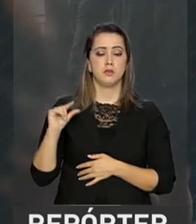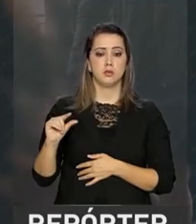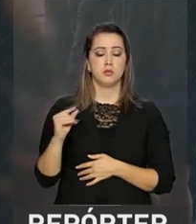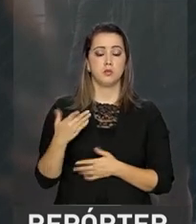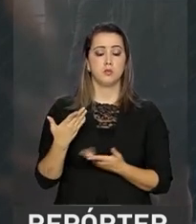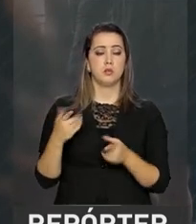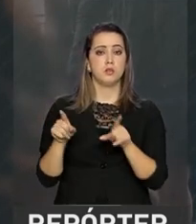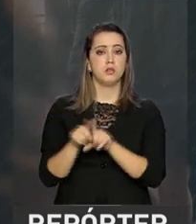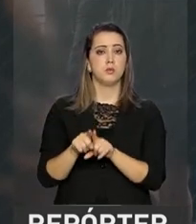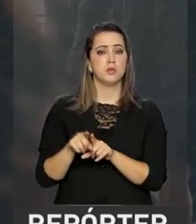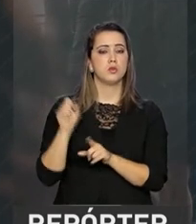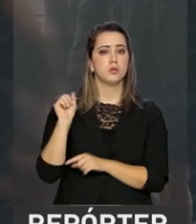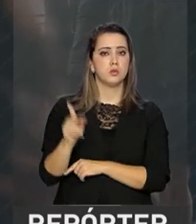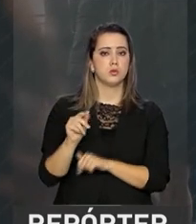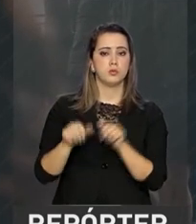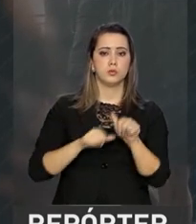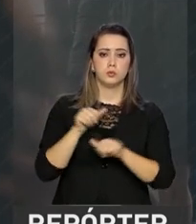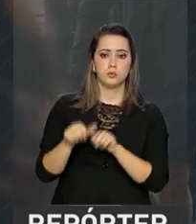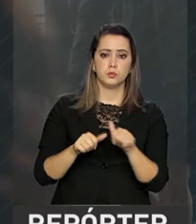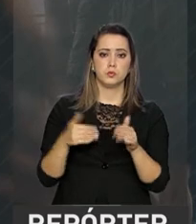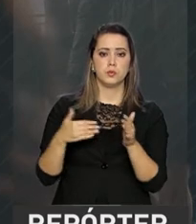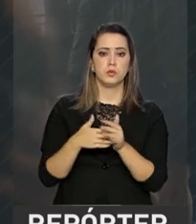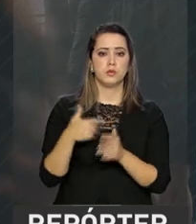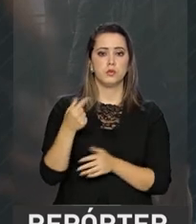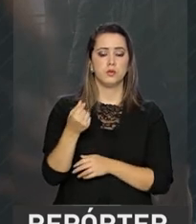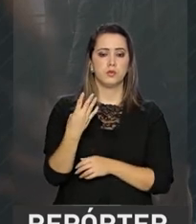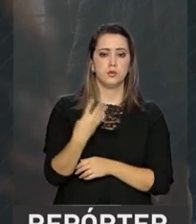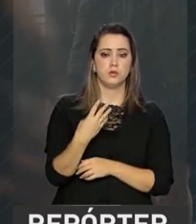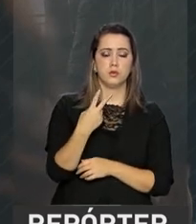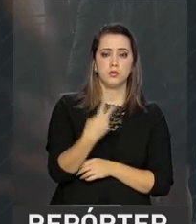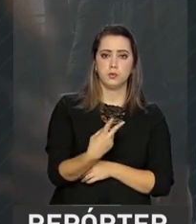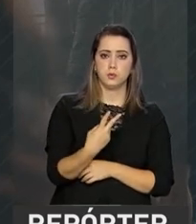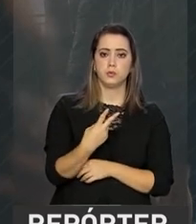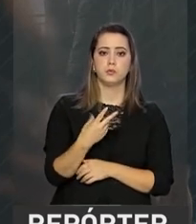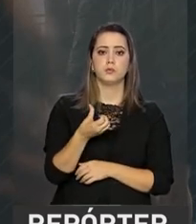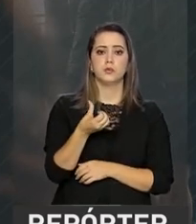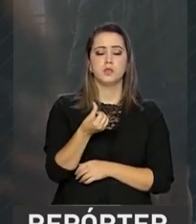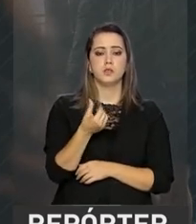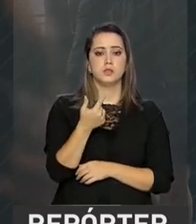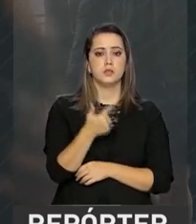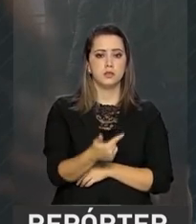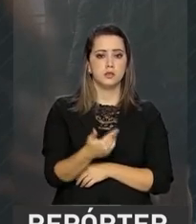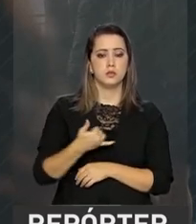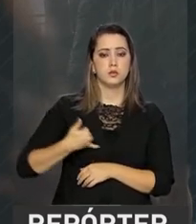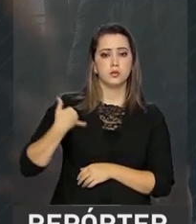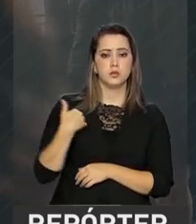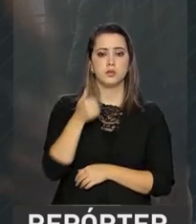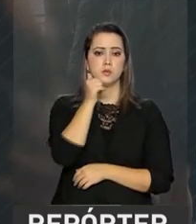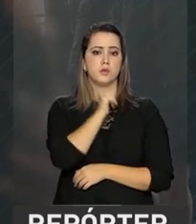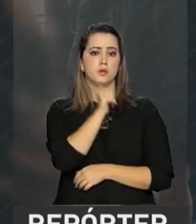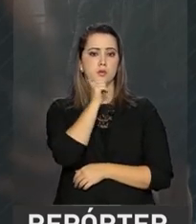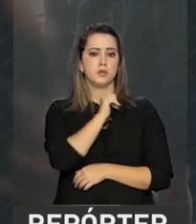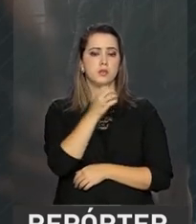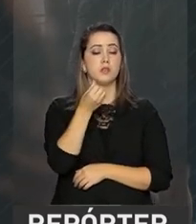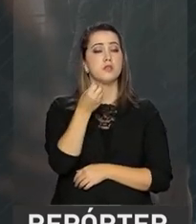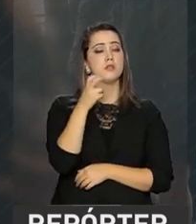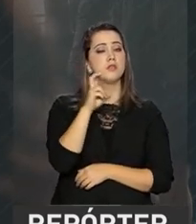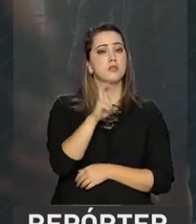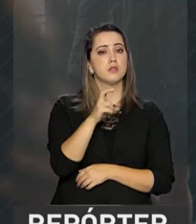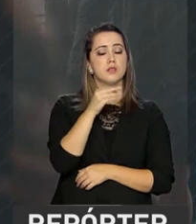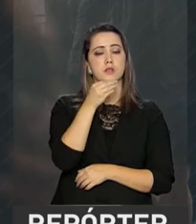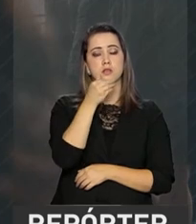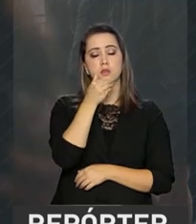varia com a regra de transição até 2042 62 anos para mulheres e 65 para